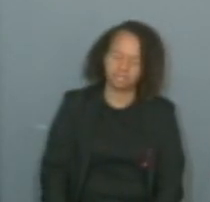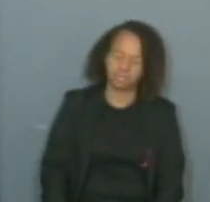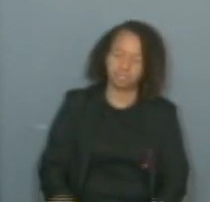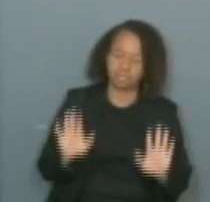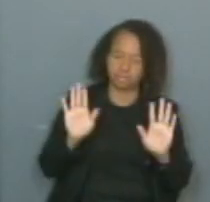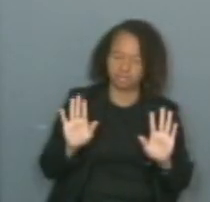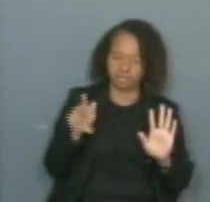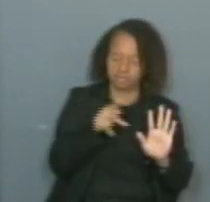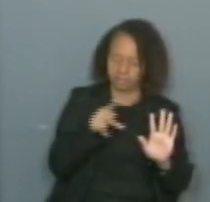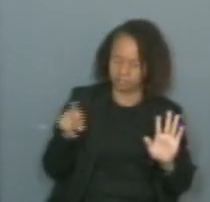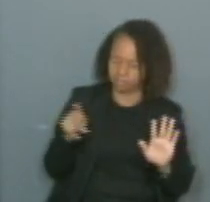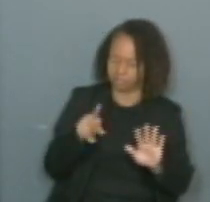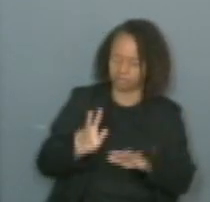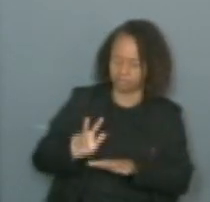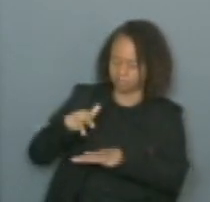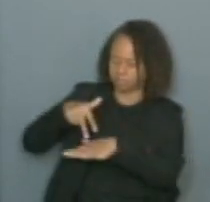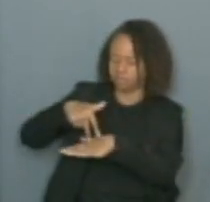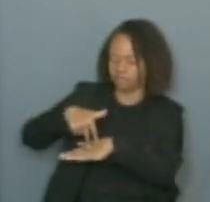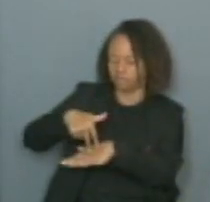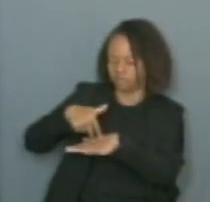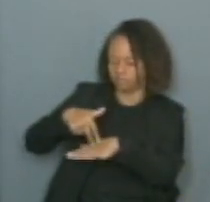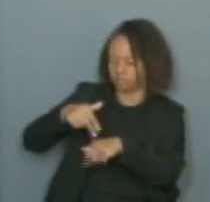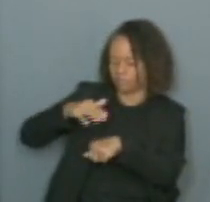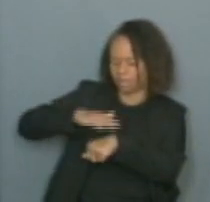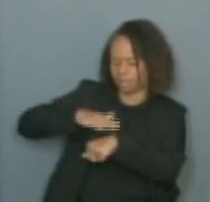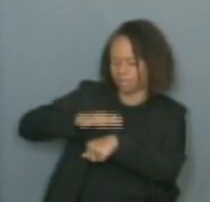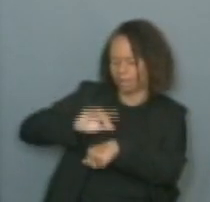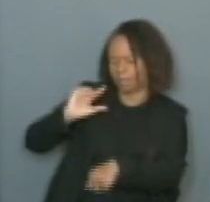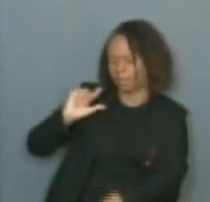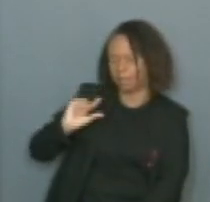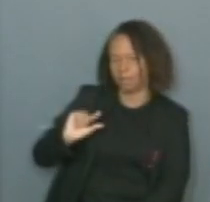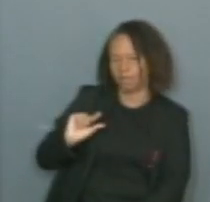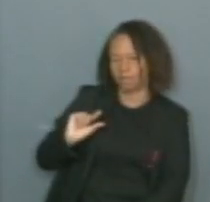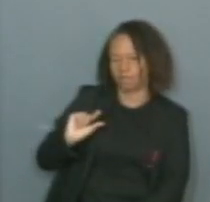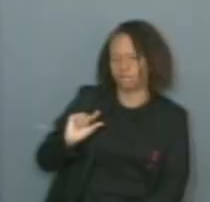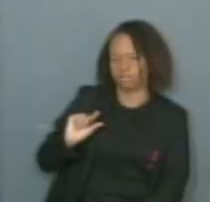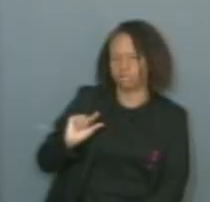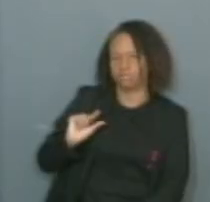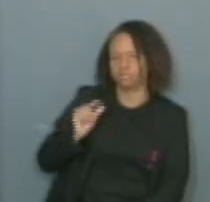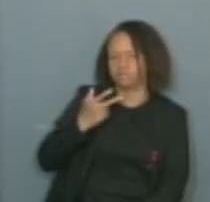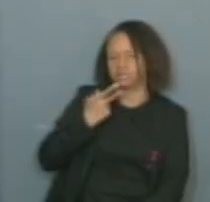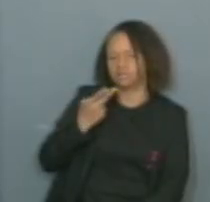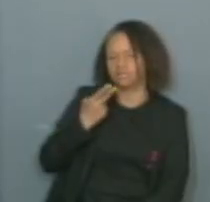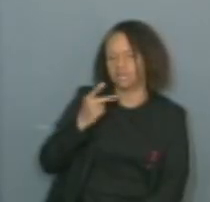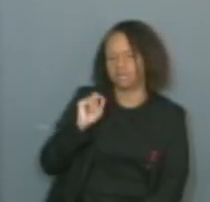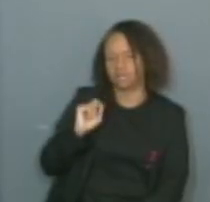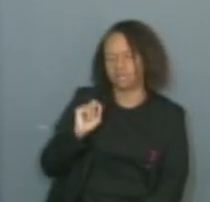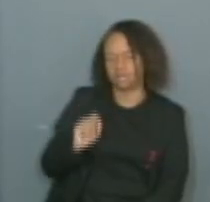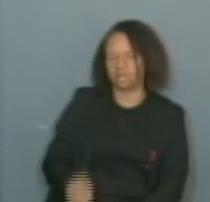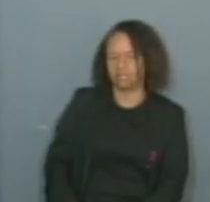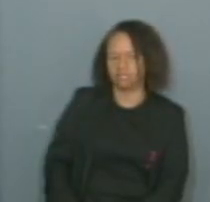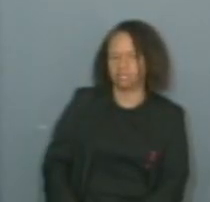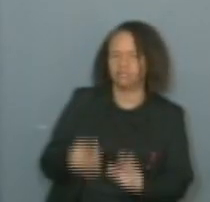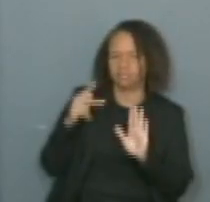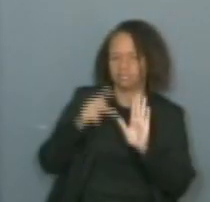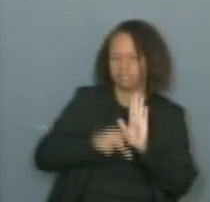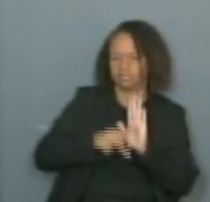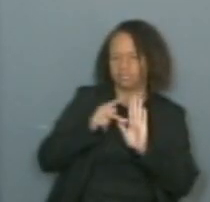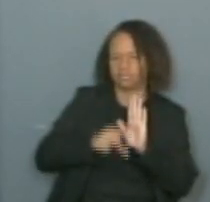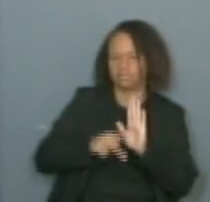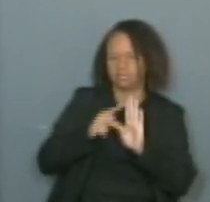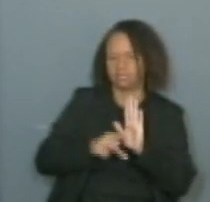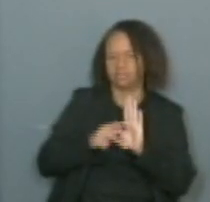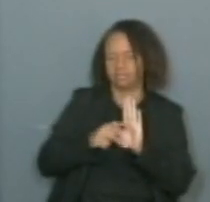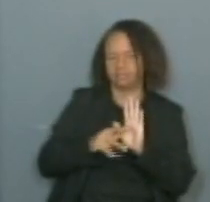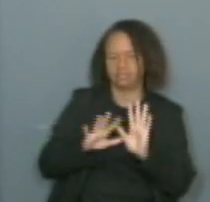Presidente, subo a essa tribuna em pouco tempo para falar desse projeto que